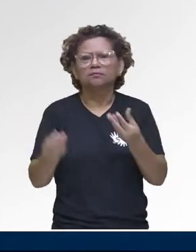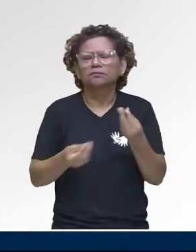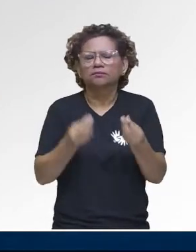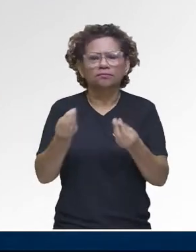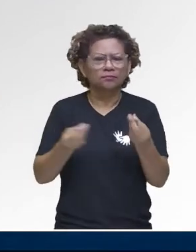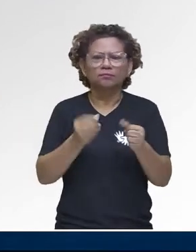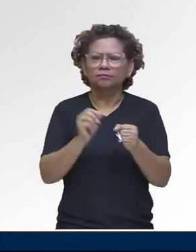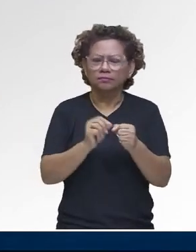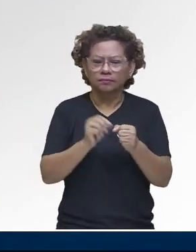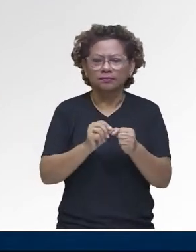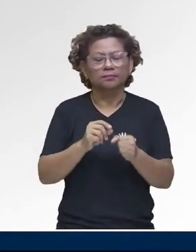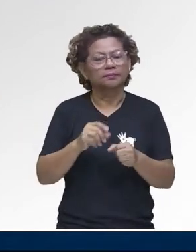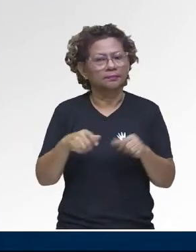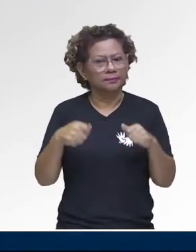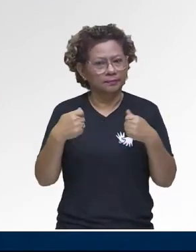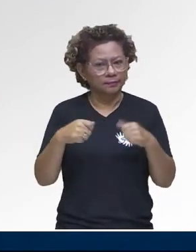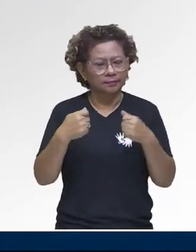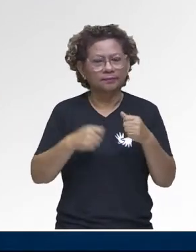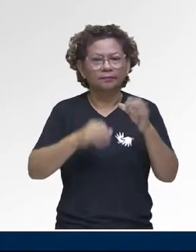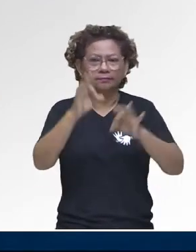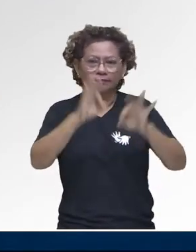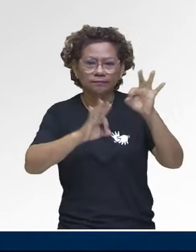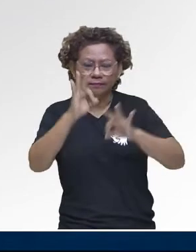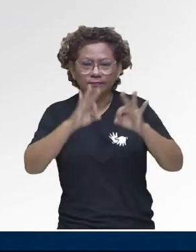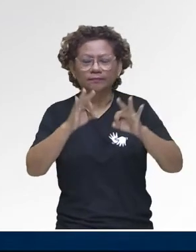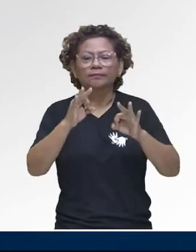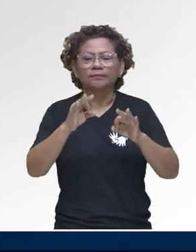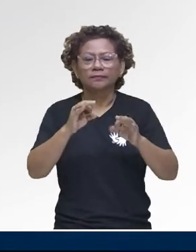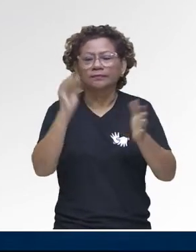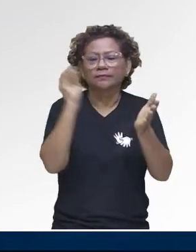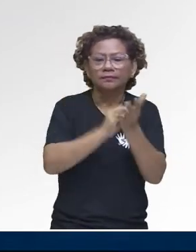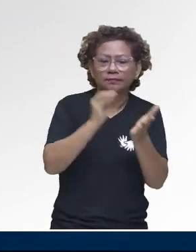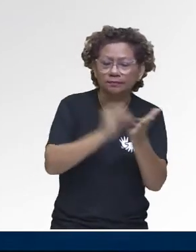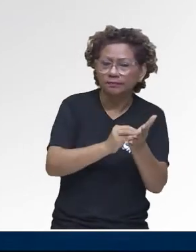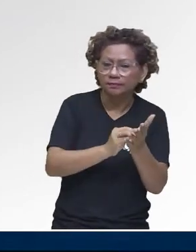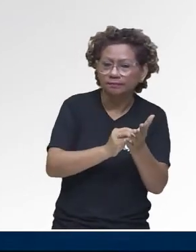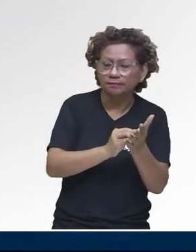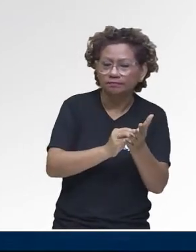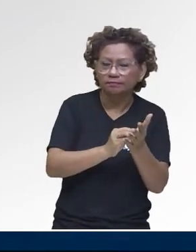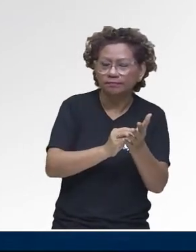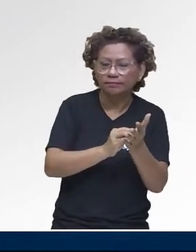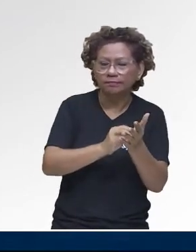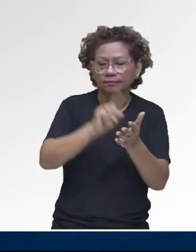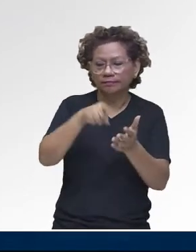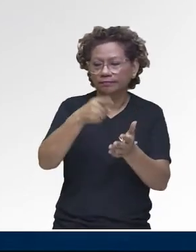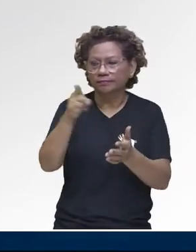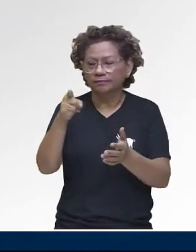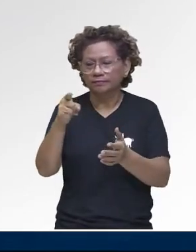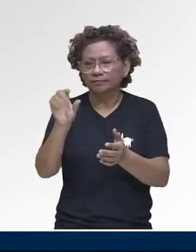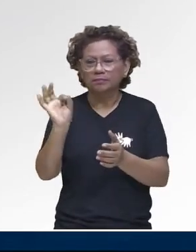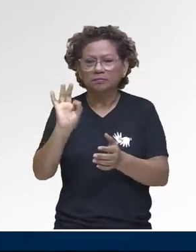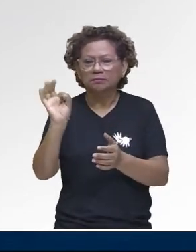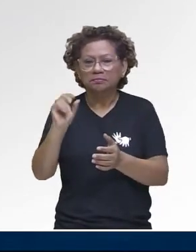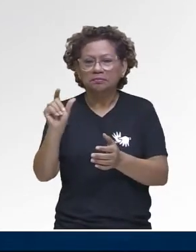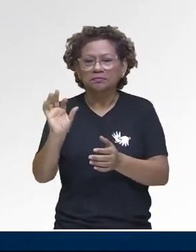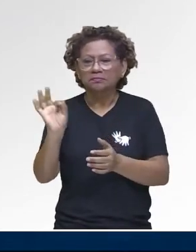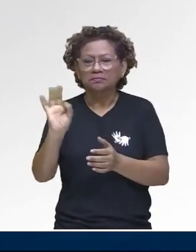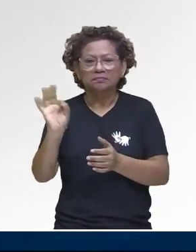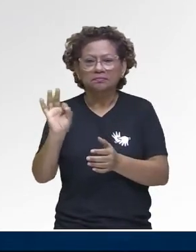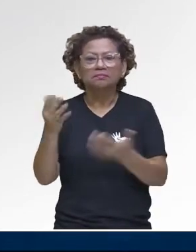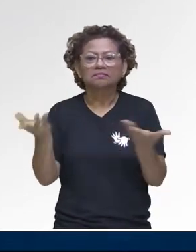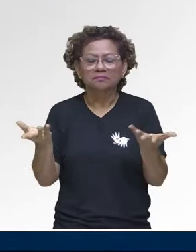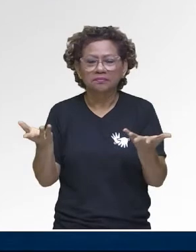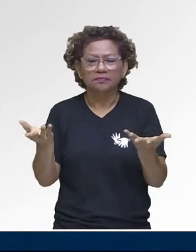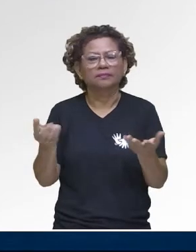tem problema, a gente vai completar essas casas decimais, né? Então, de que forma? Preenchendo esses espaços com os